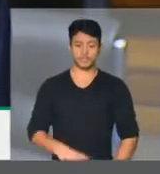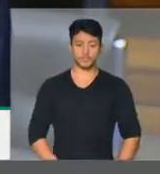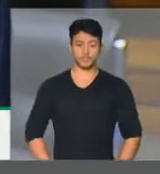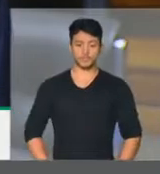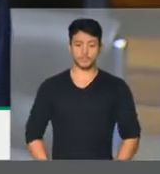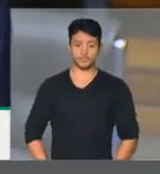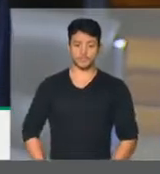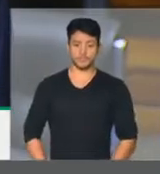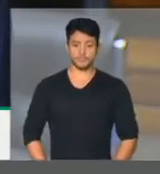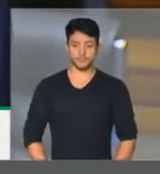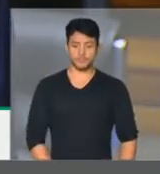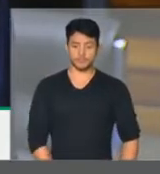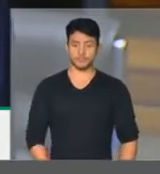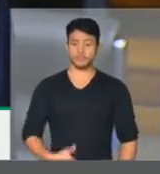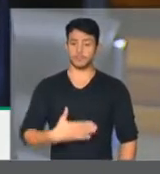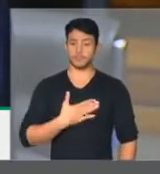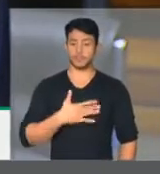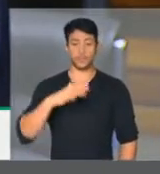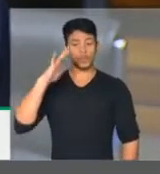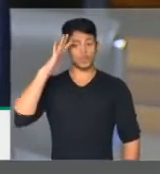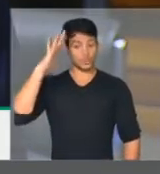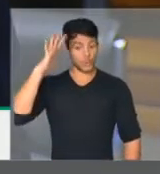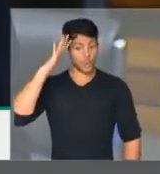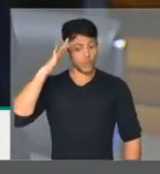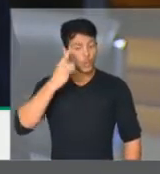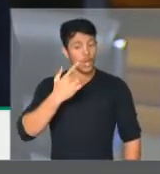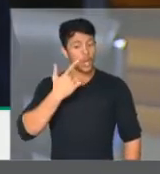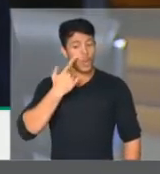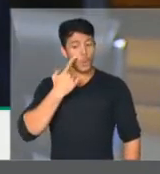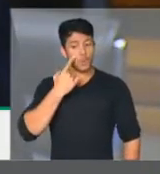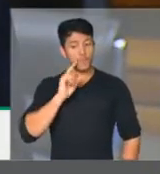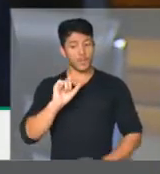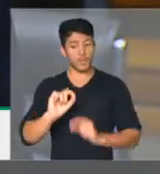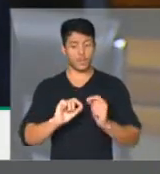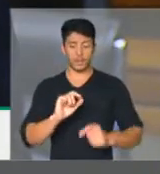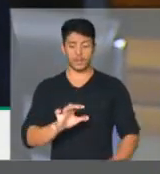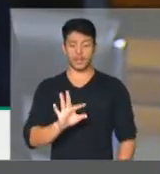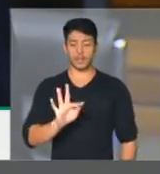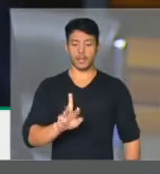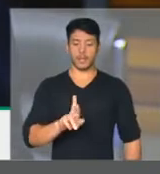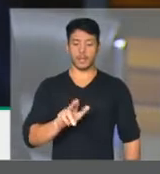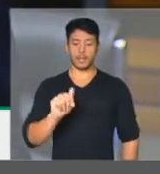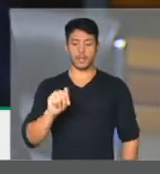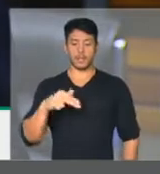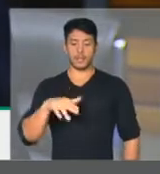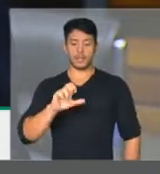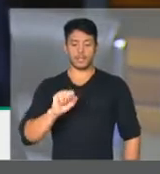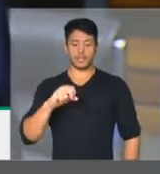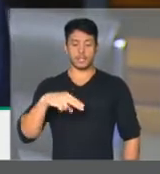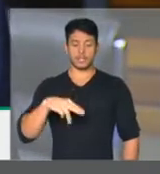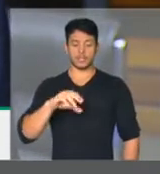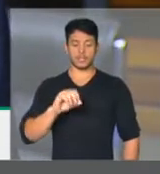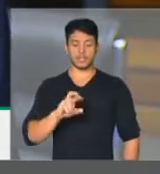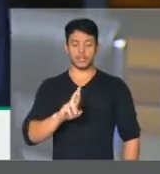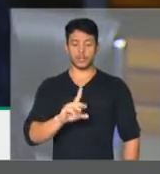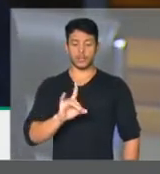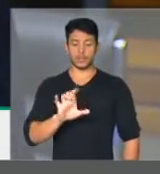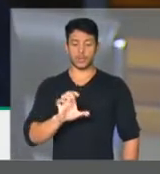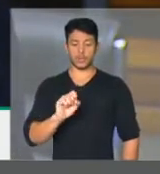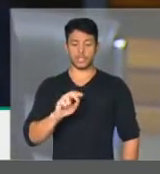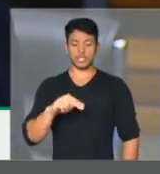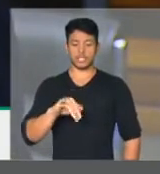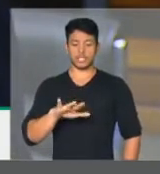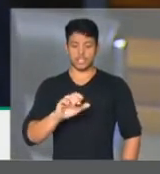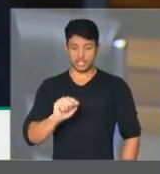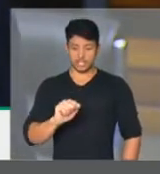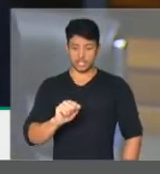o de Vossa Excelência, é de ver a Transnordestina concluída e transportando de riquezas do meu